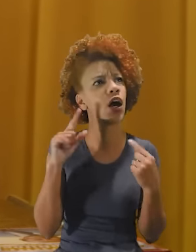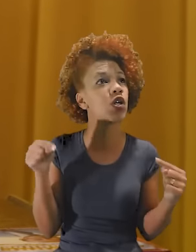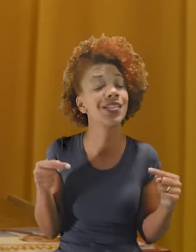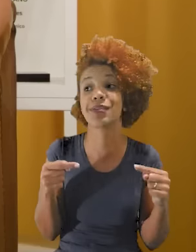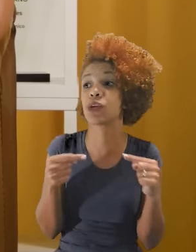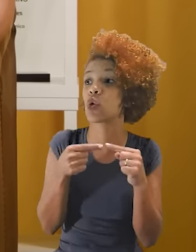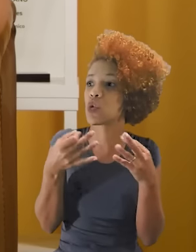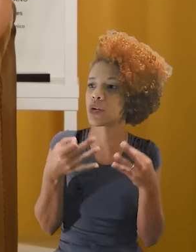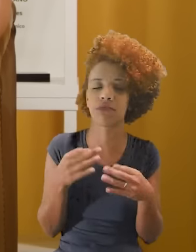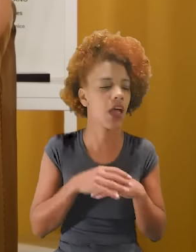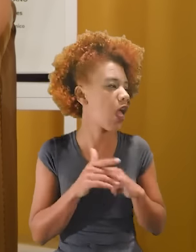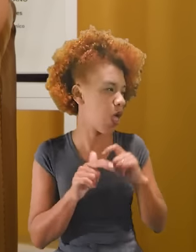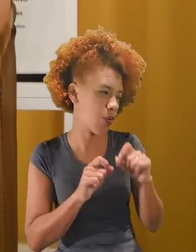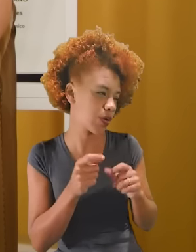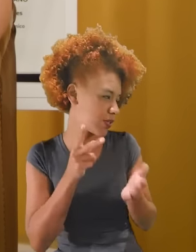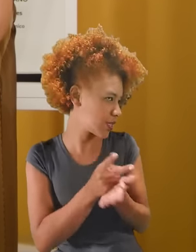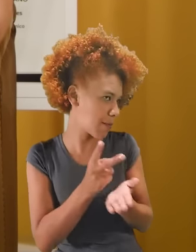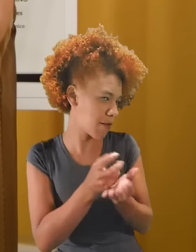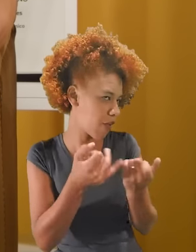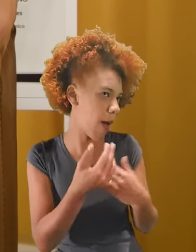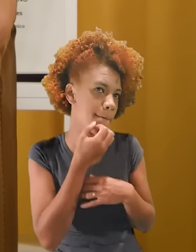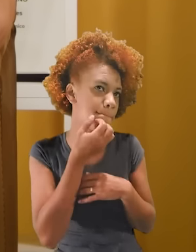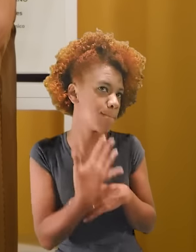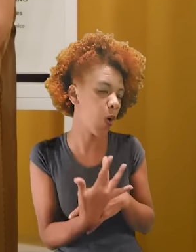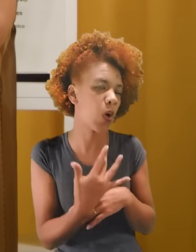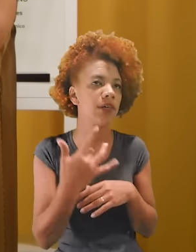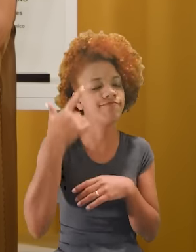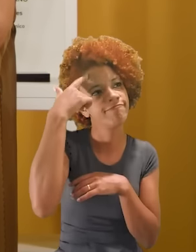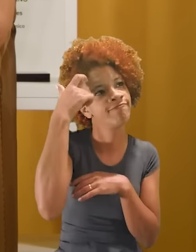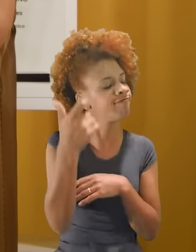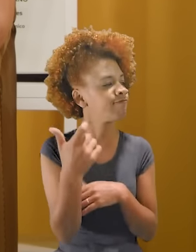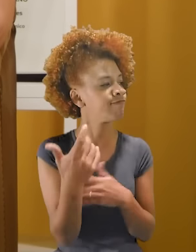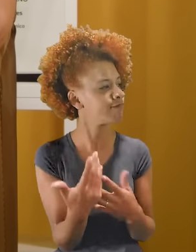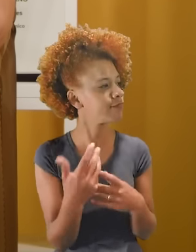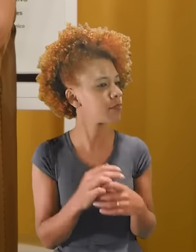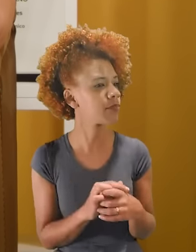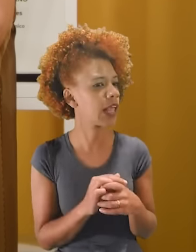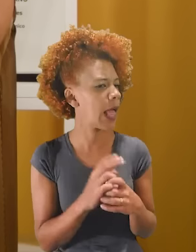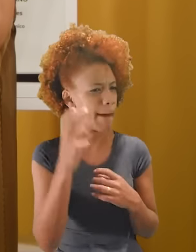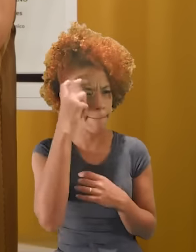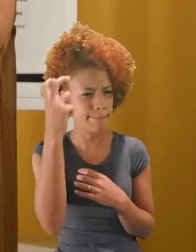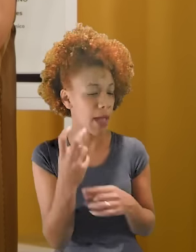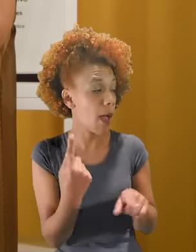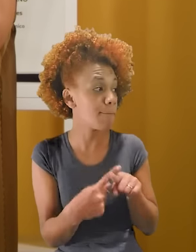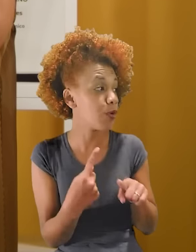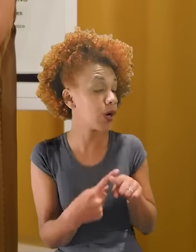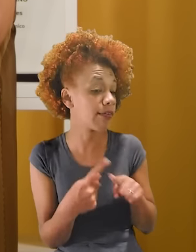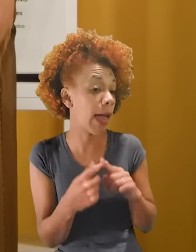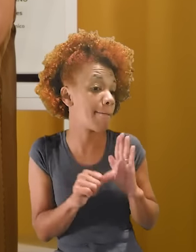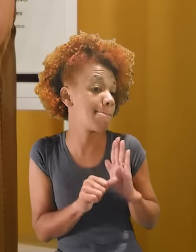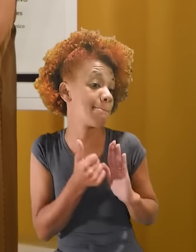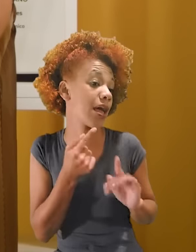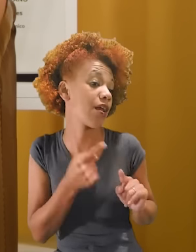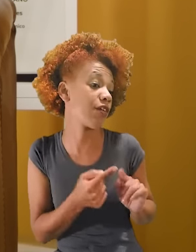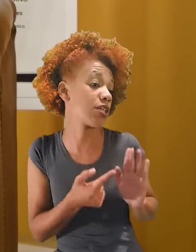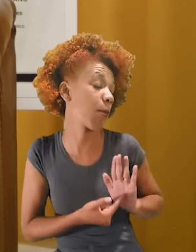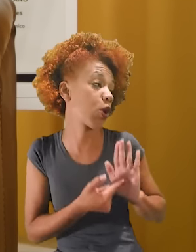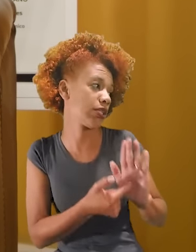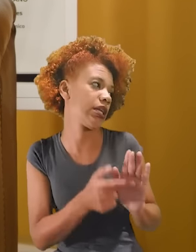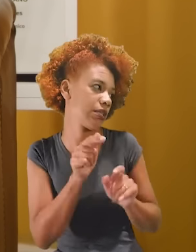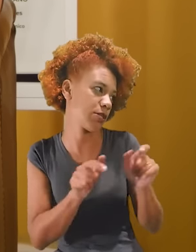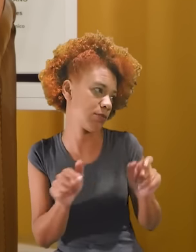assim... É aquela coisa que eu sempre falo, cara. Tipo assim, boa parte das criações... Sim. Elas são geniais porque elas são a primeira vez mostradas